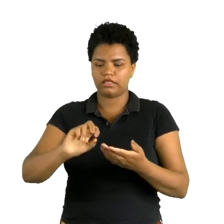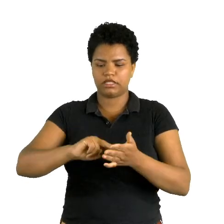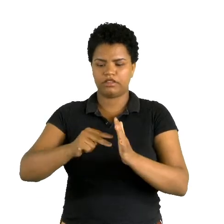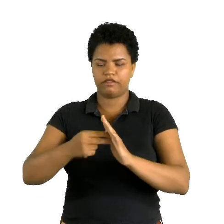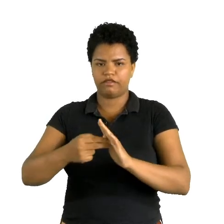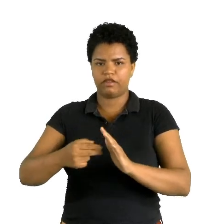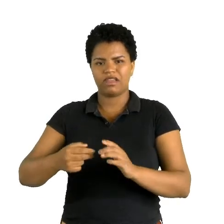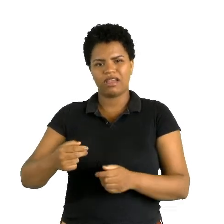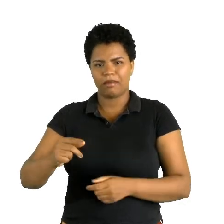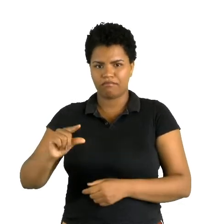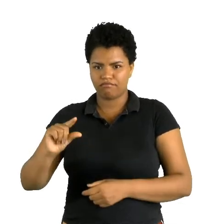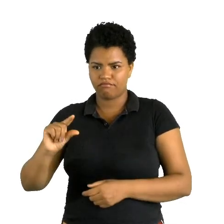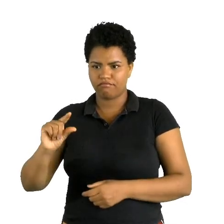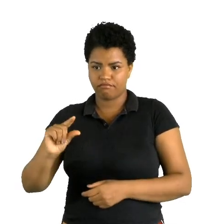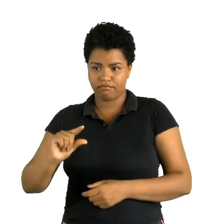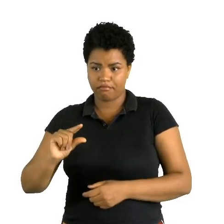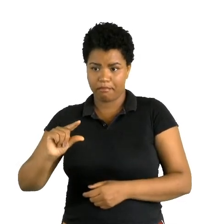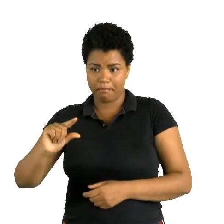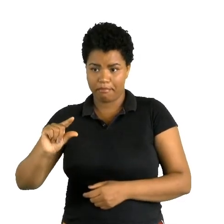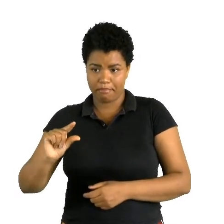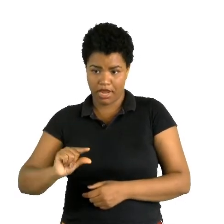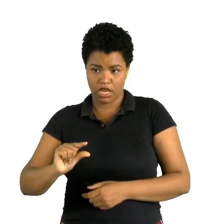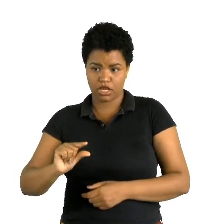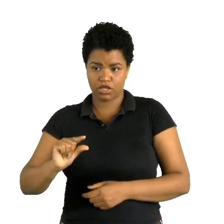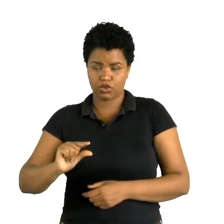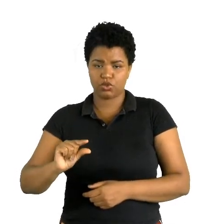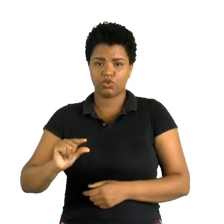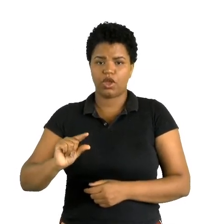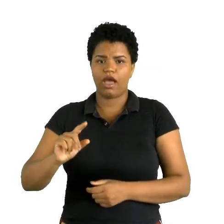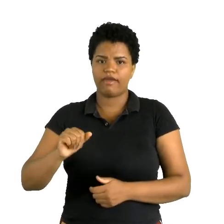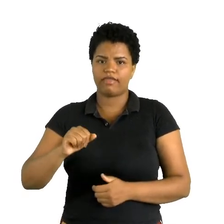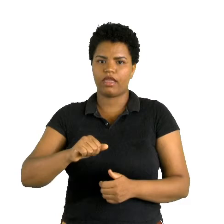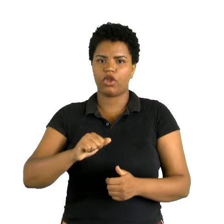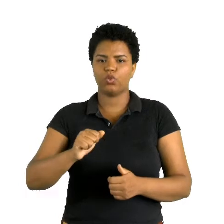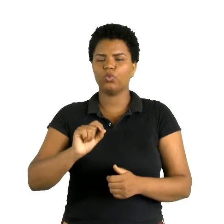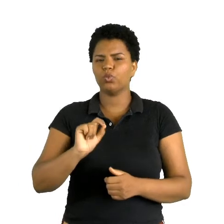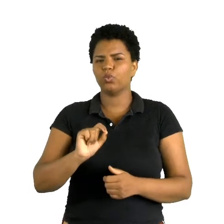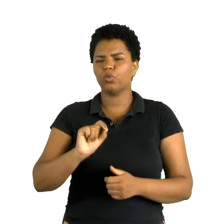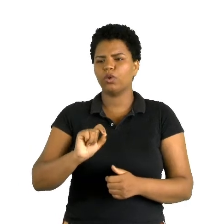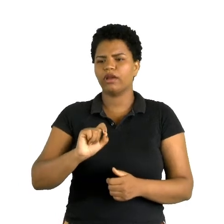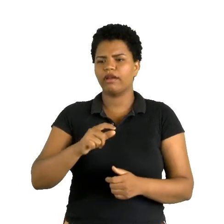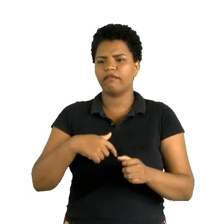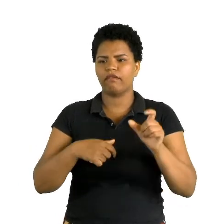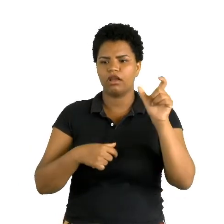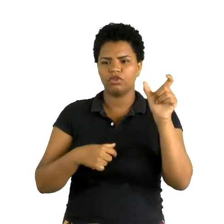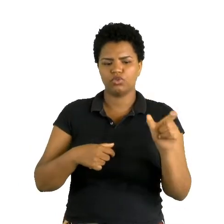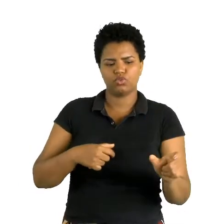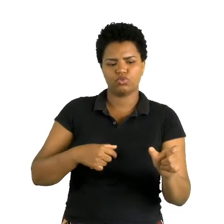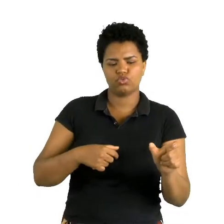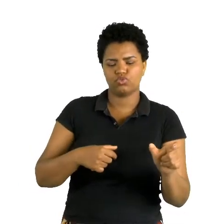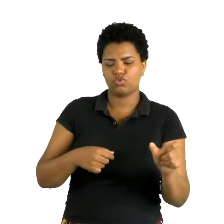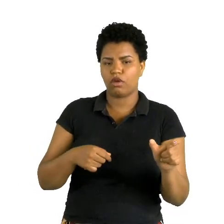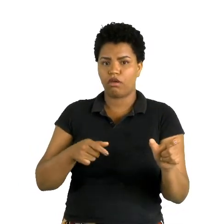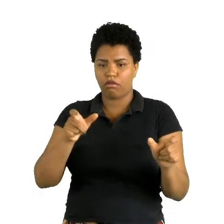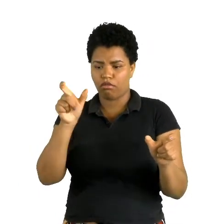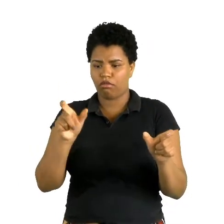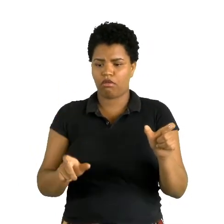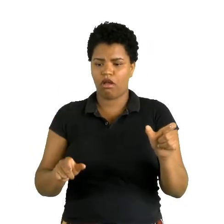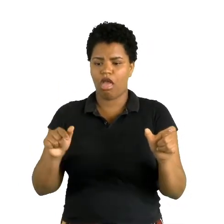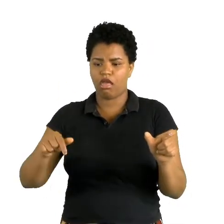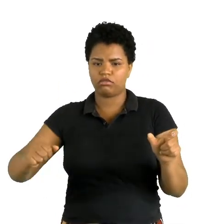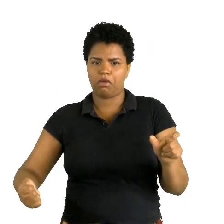fazer o grau comparativo de inferioridade. Então, obviamente, a gente vai colocar um C no nível mais inferior em relação ao outro